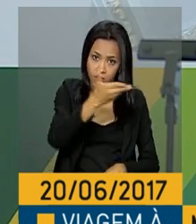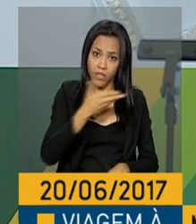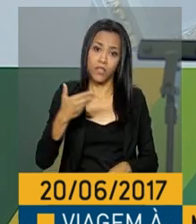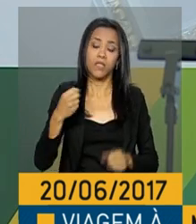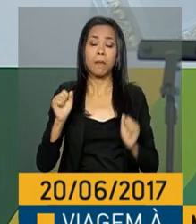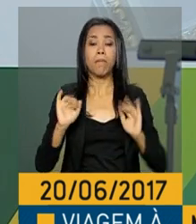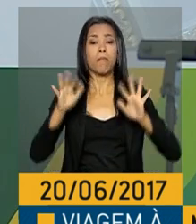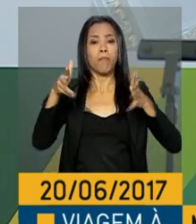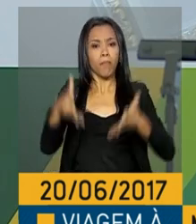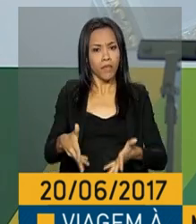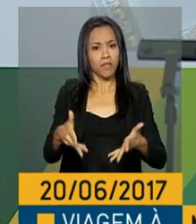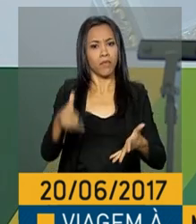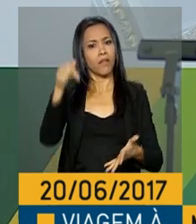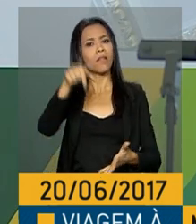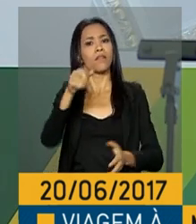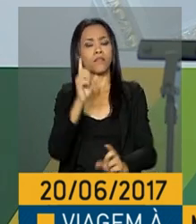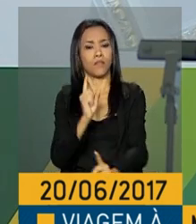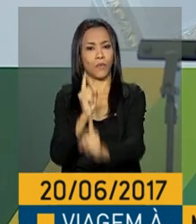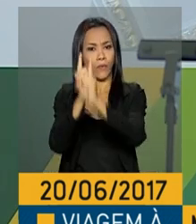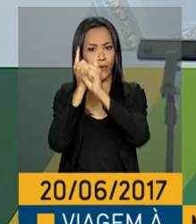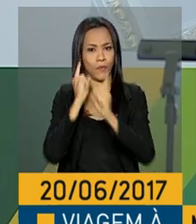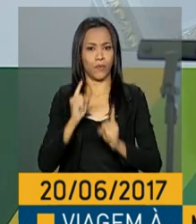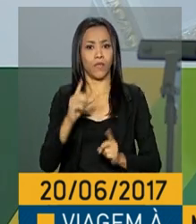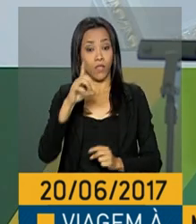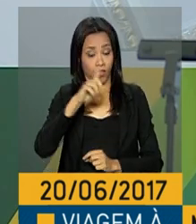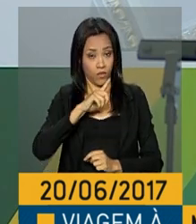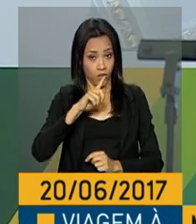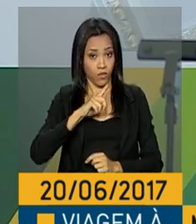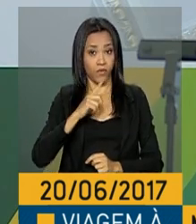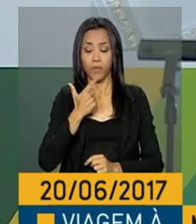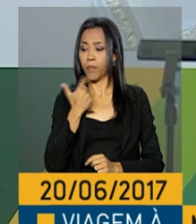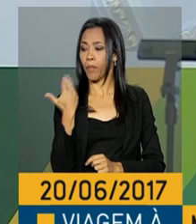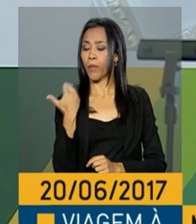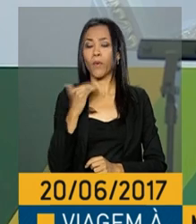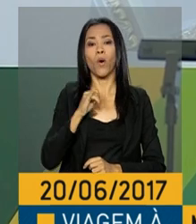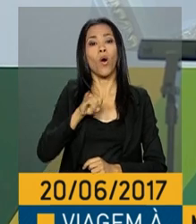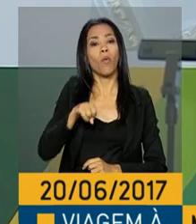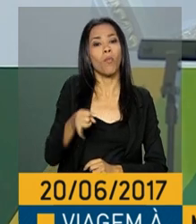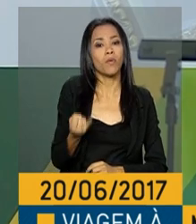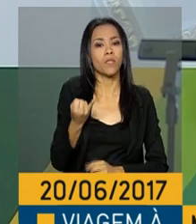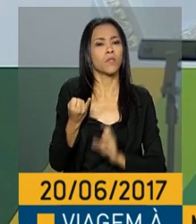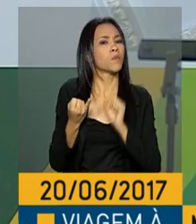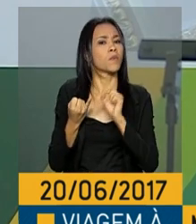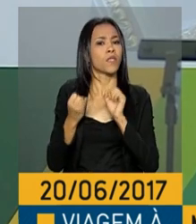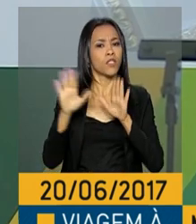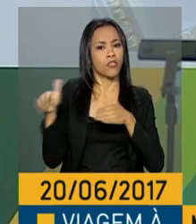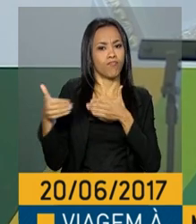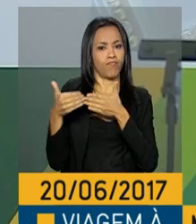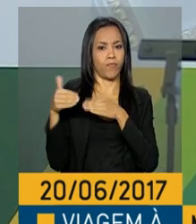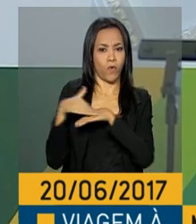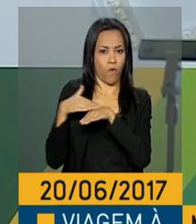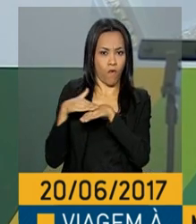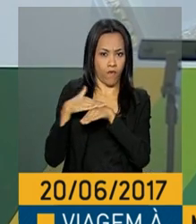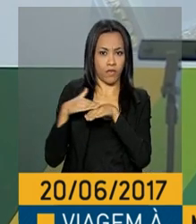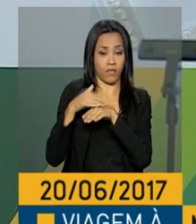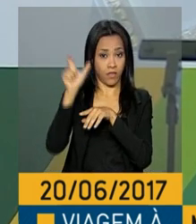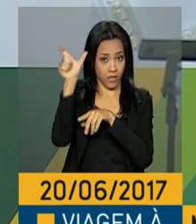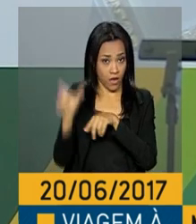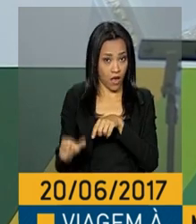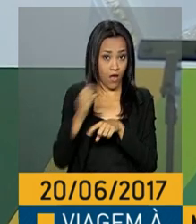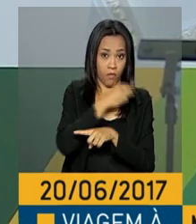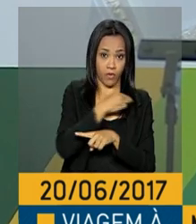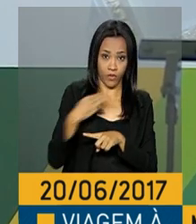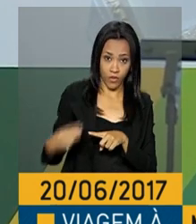participar deste encontro. Tive oportunidade ainda há pouco de conversar com o senhor